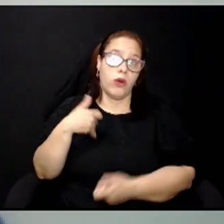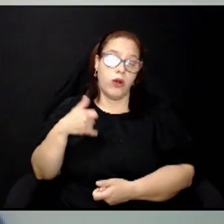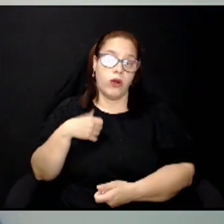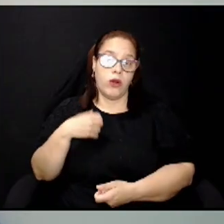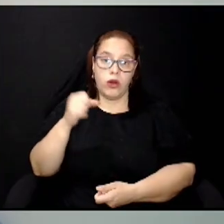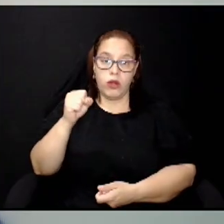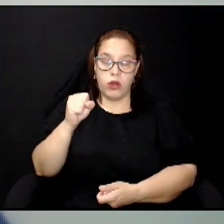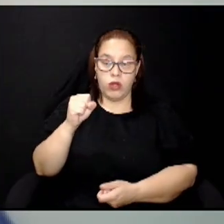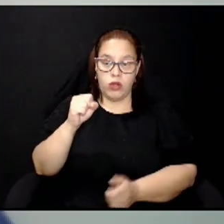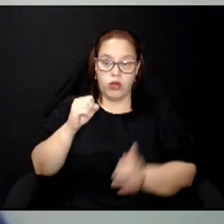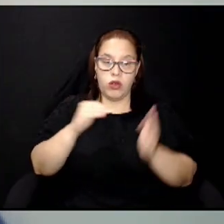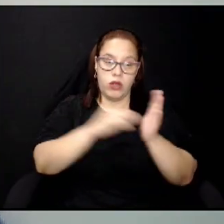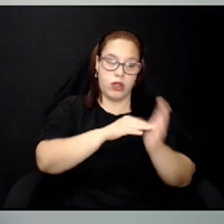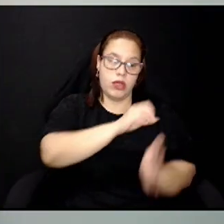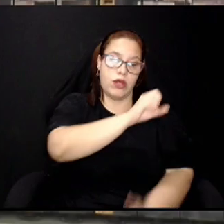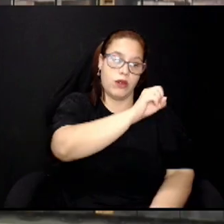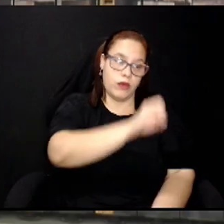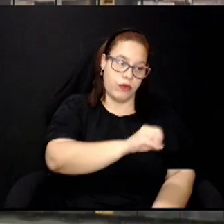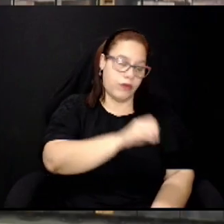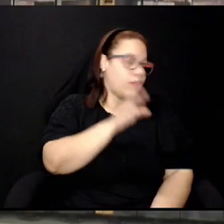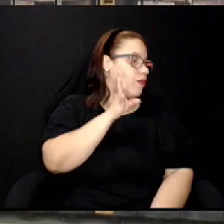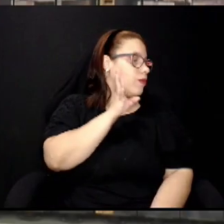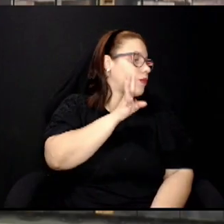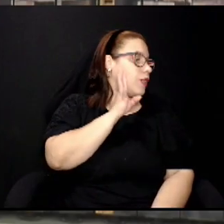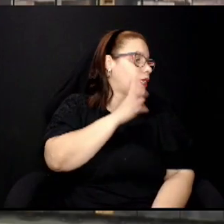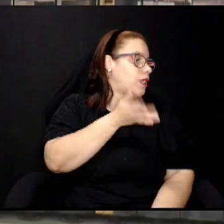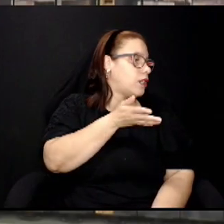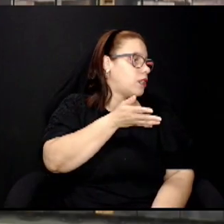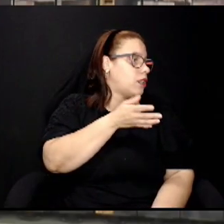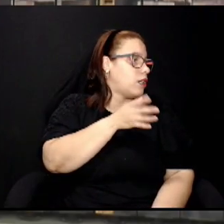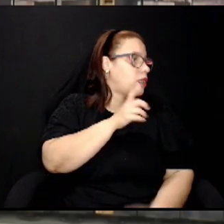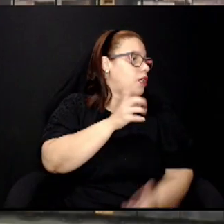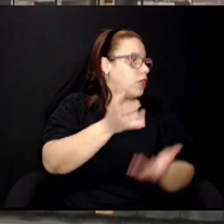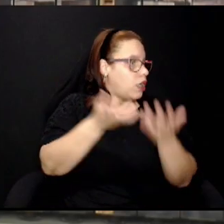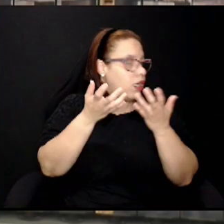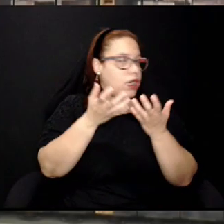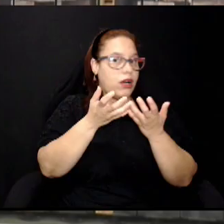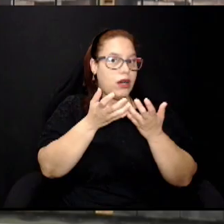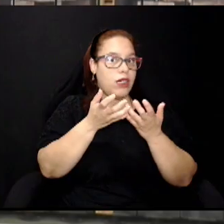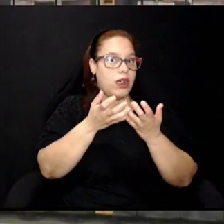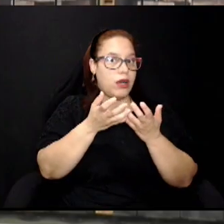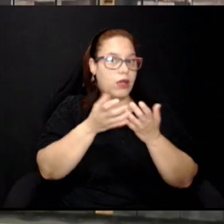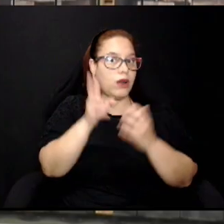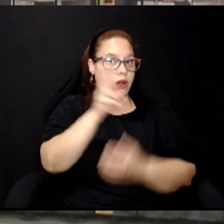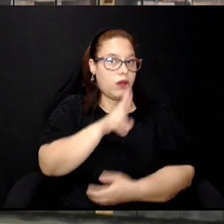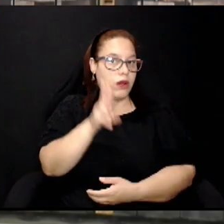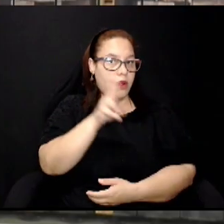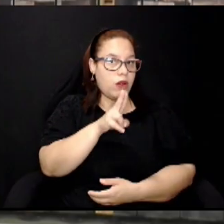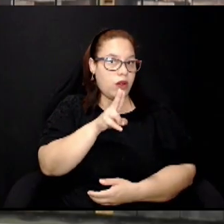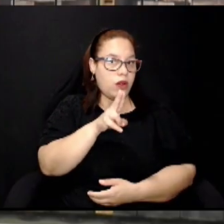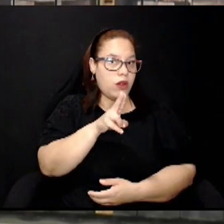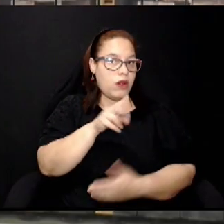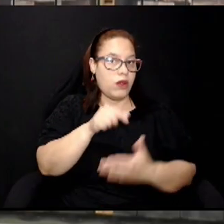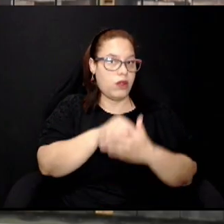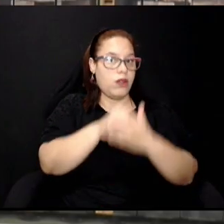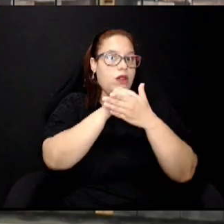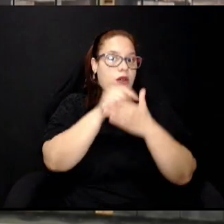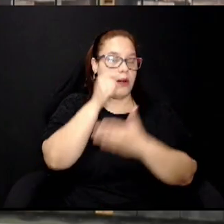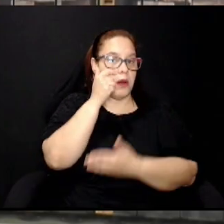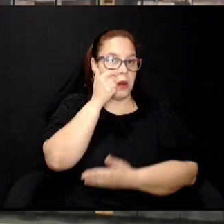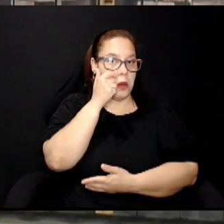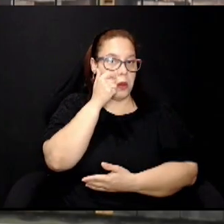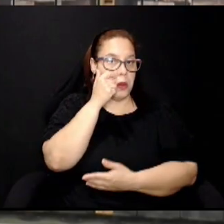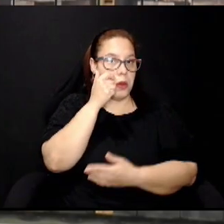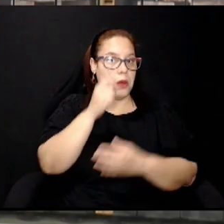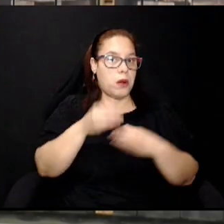né? Que legal. E para quem quiser ainda usar as versões físicas, vocês também